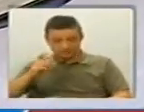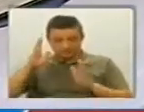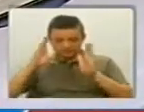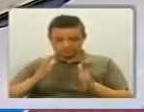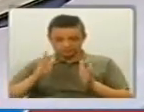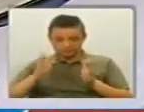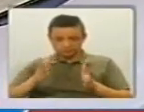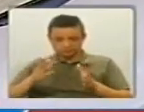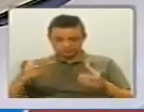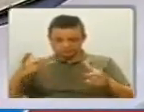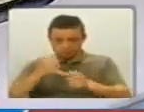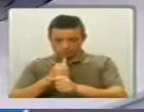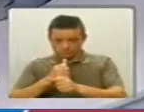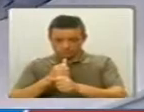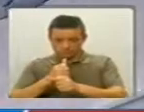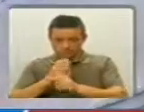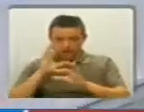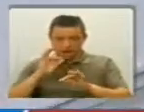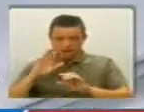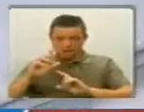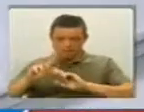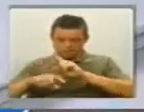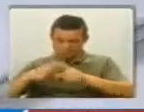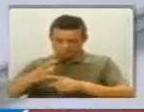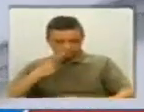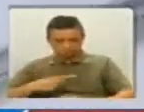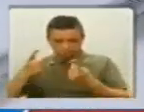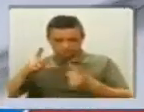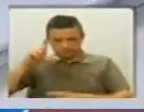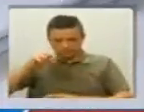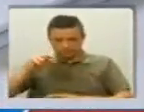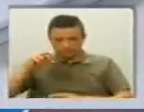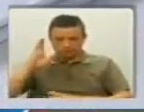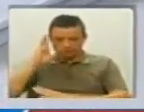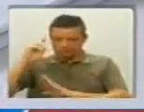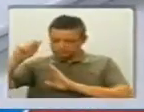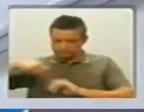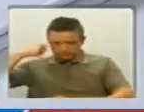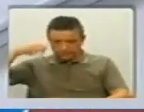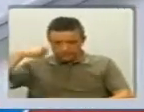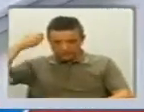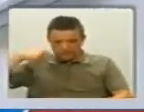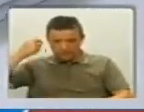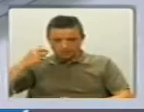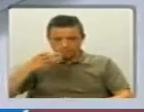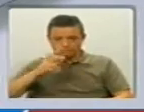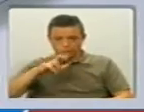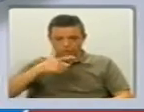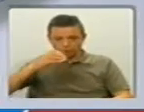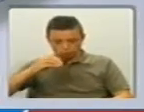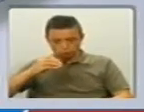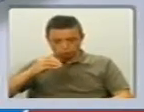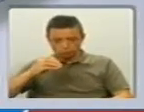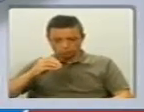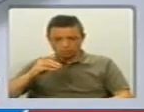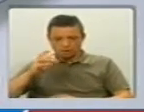está comprado para Hollywood, portanto, mais tarde ou mais cedo vamos vê-lo também nos cinemas. Depois, da Porto Editora, de Regina